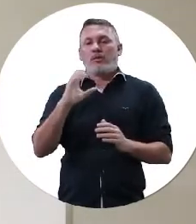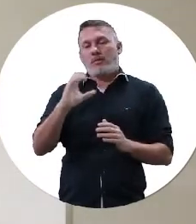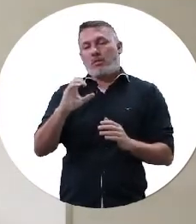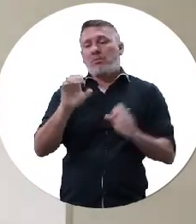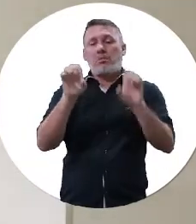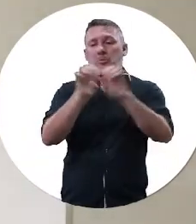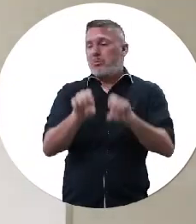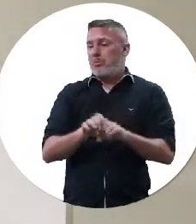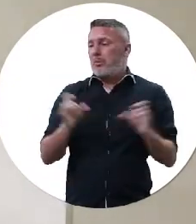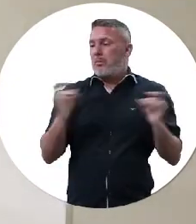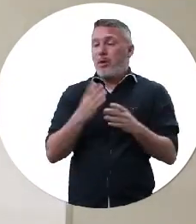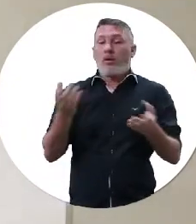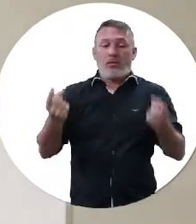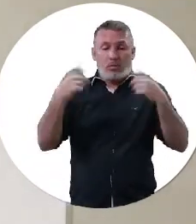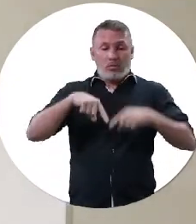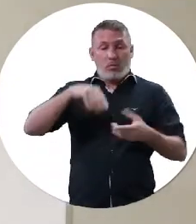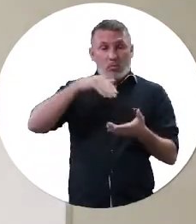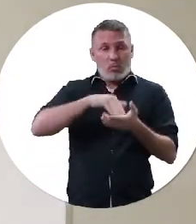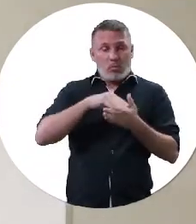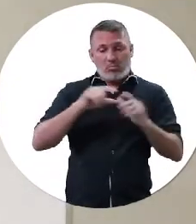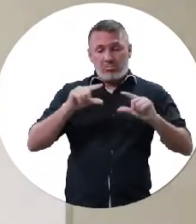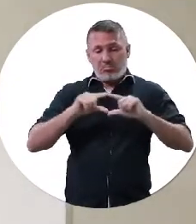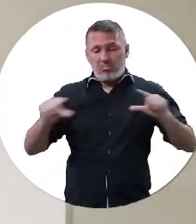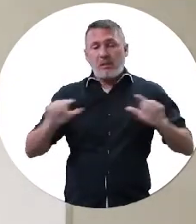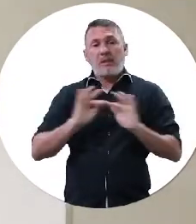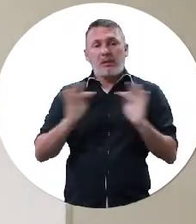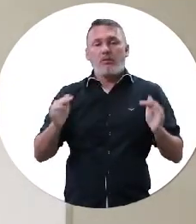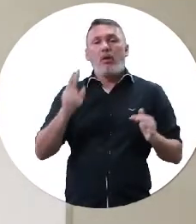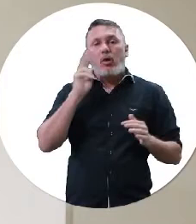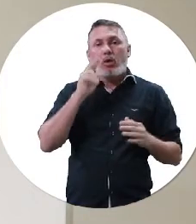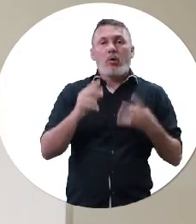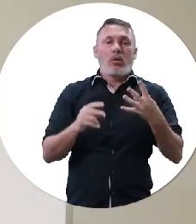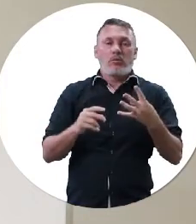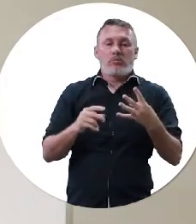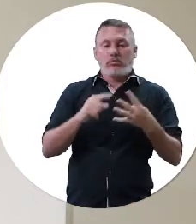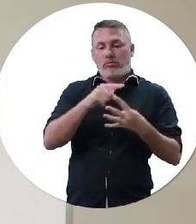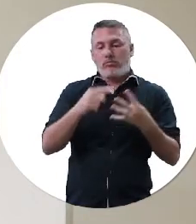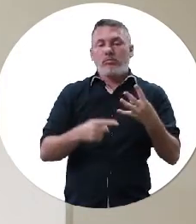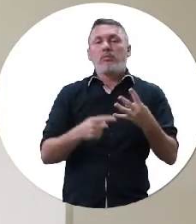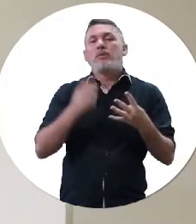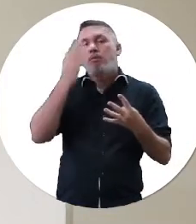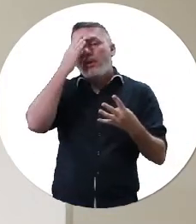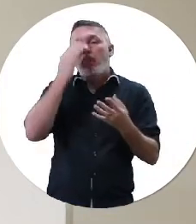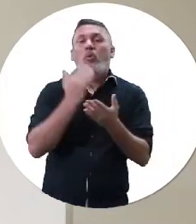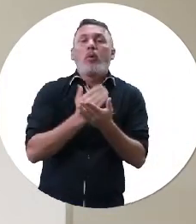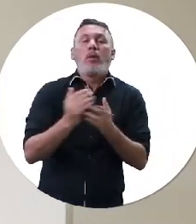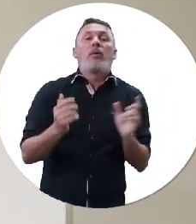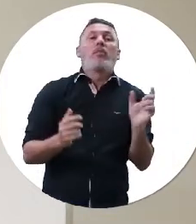muito utilizado. 4 cloros, tetra,